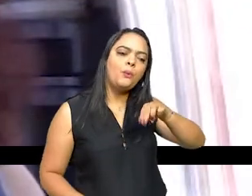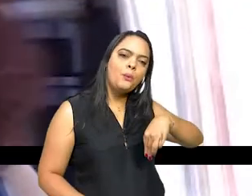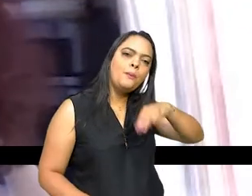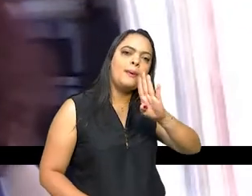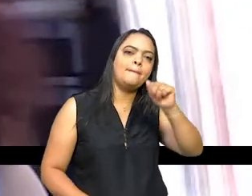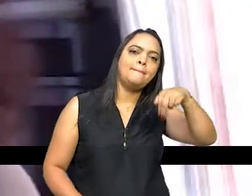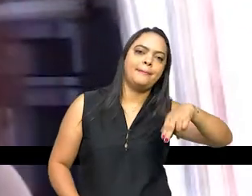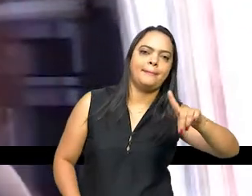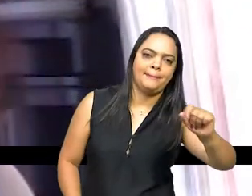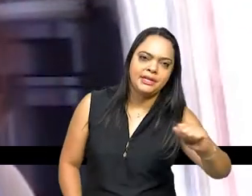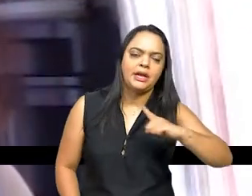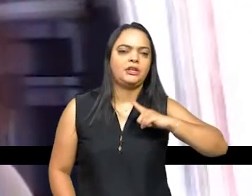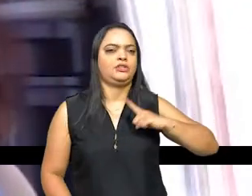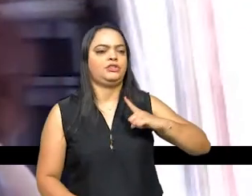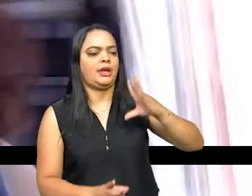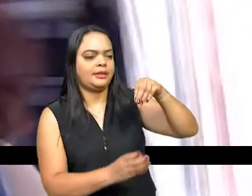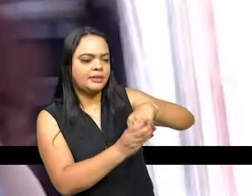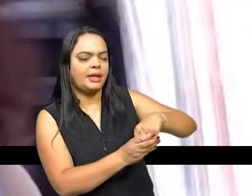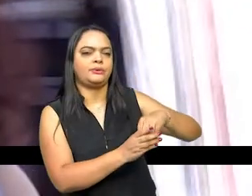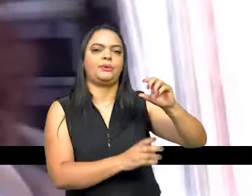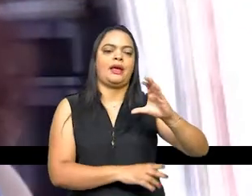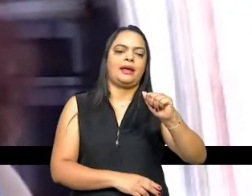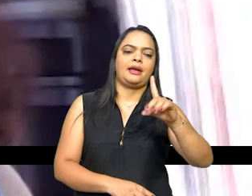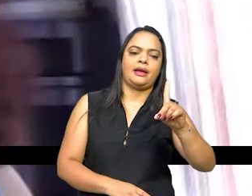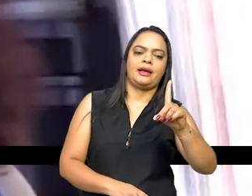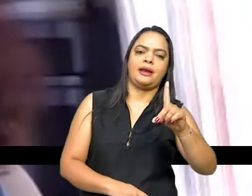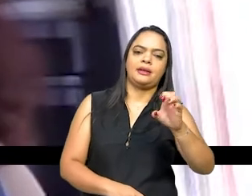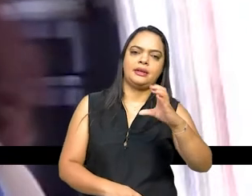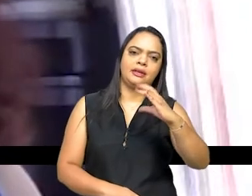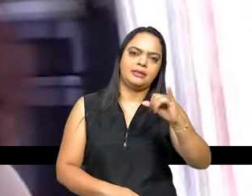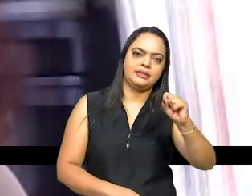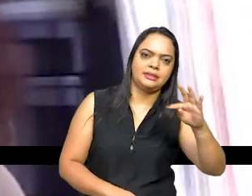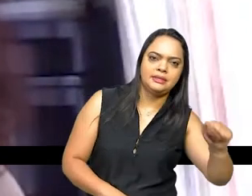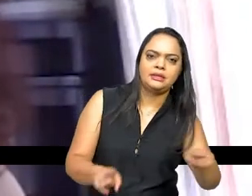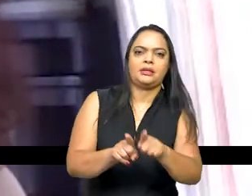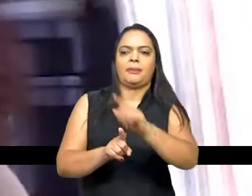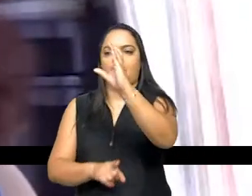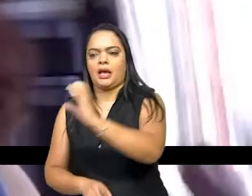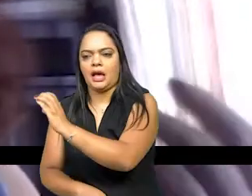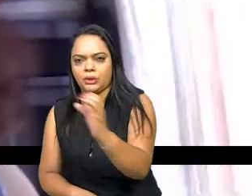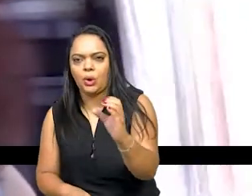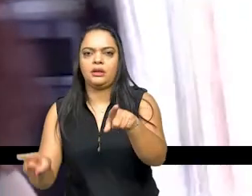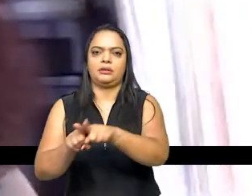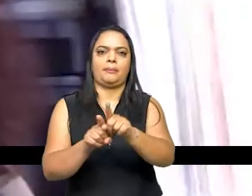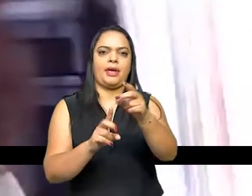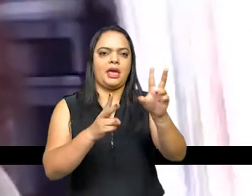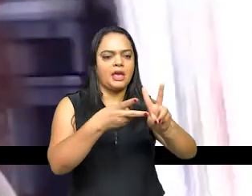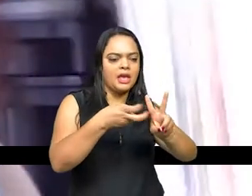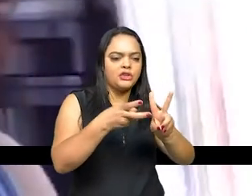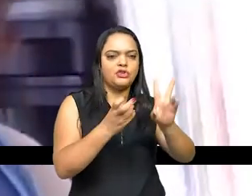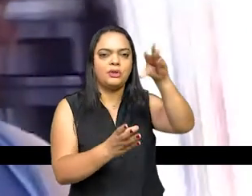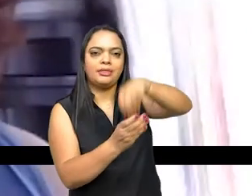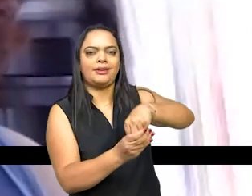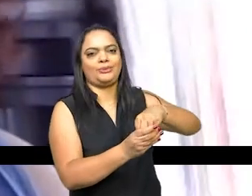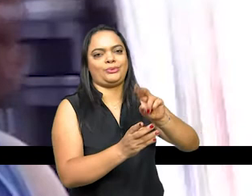tinha elementos da doutrina kardecista, da Igreja Católica e de cultura indígena, na religiosidade